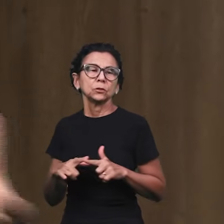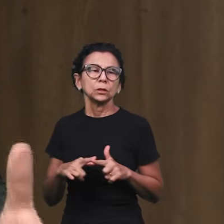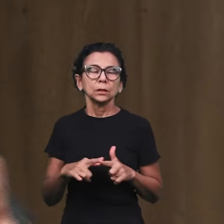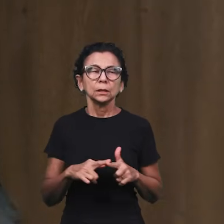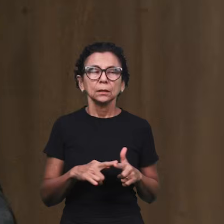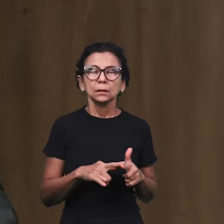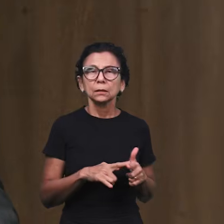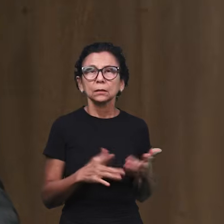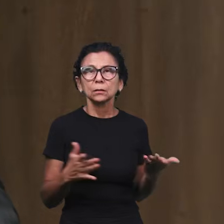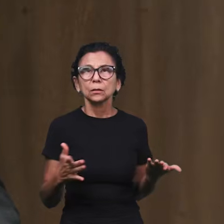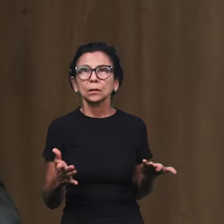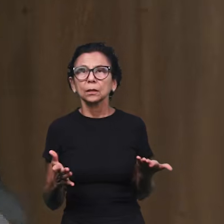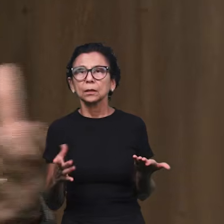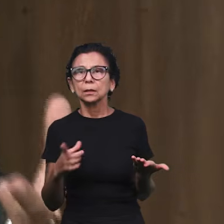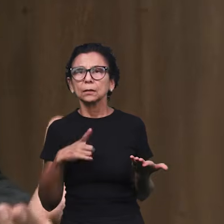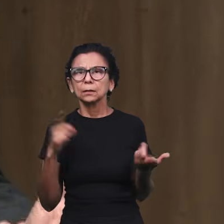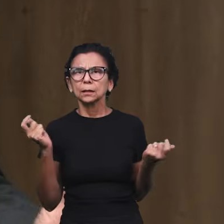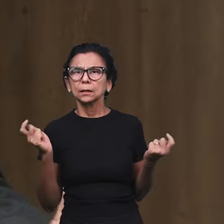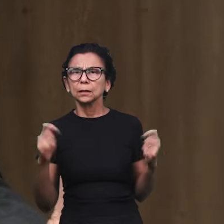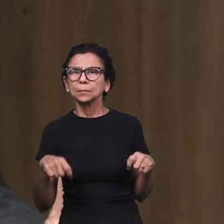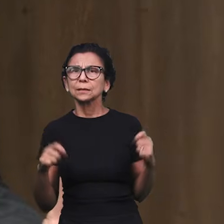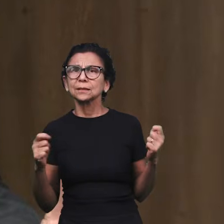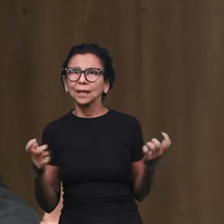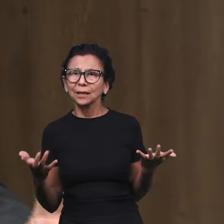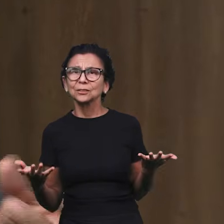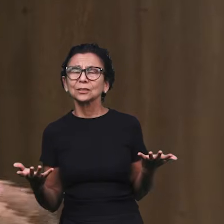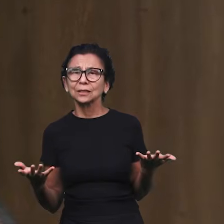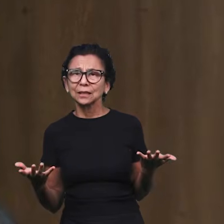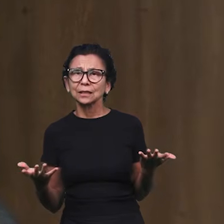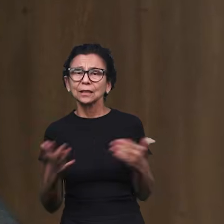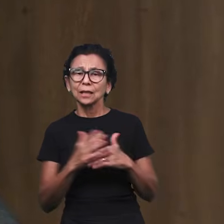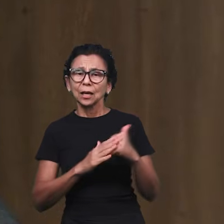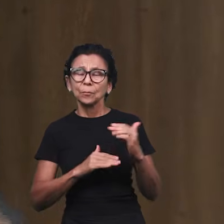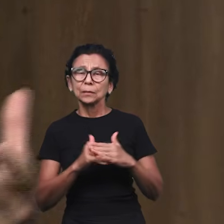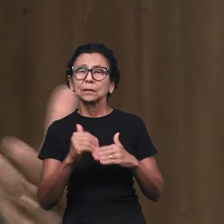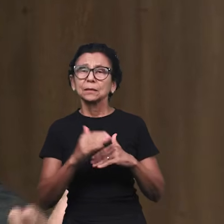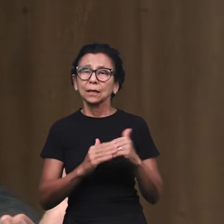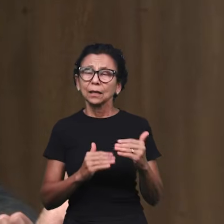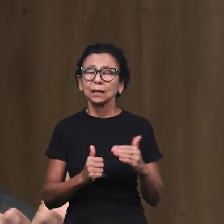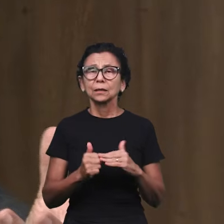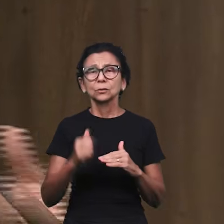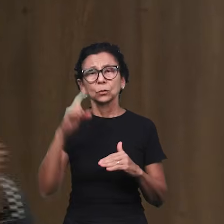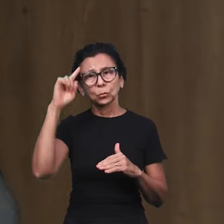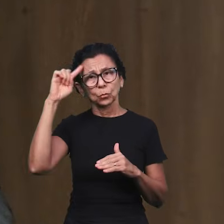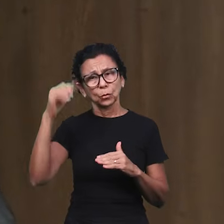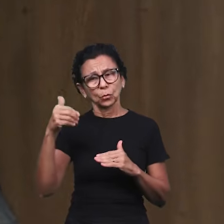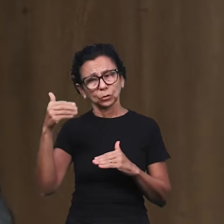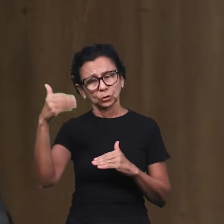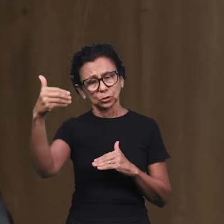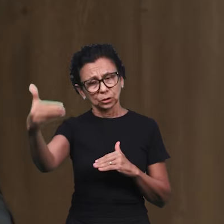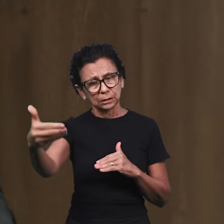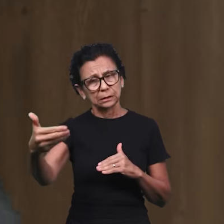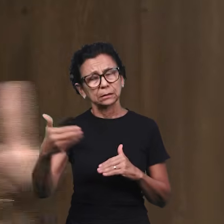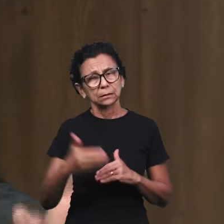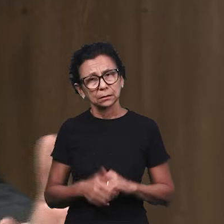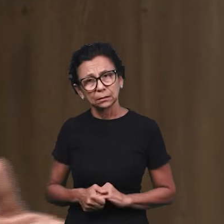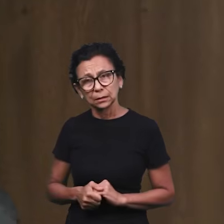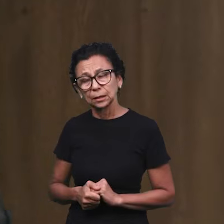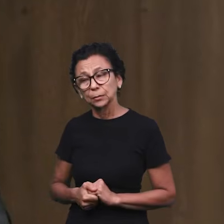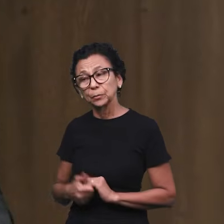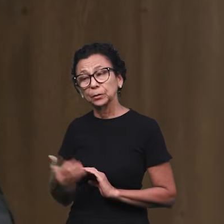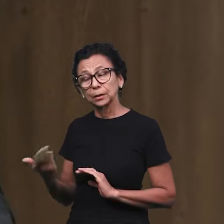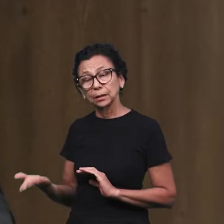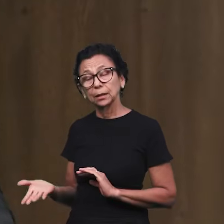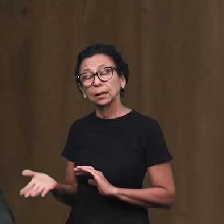de lidar com essas diversas rotinas, porque um aprendizado que nós temos na